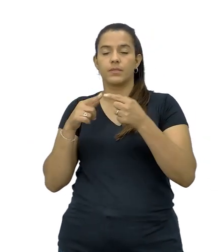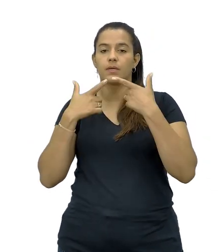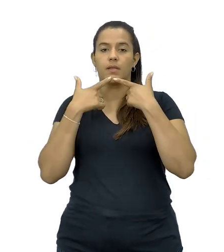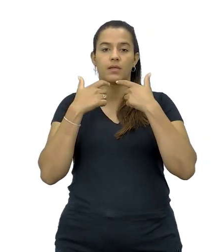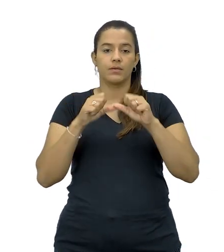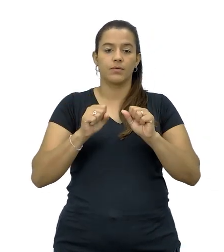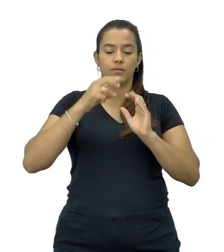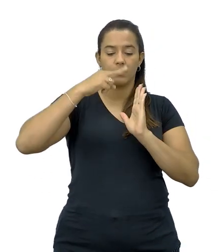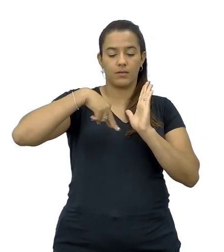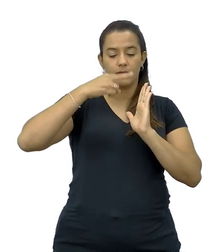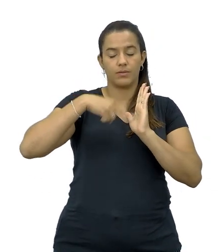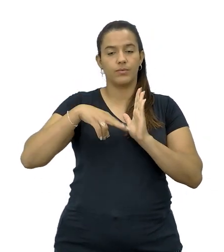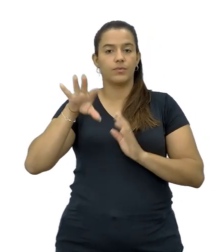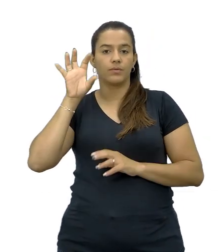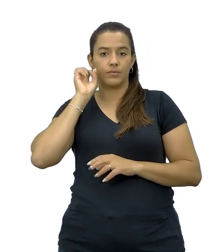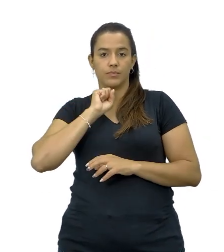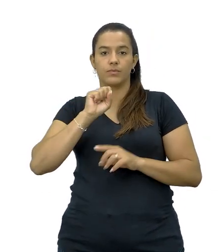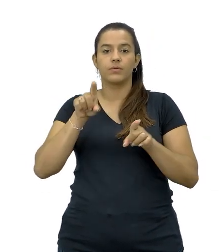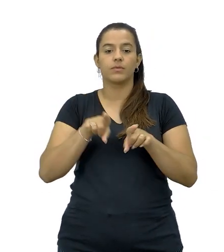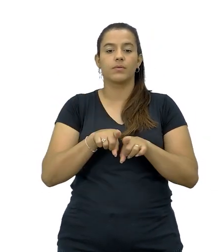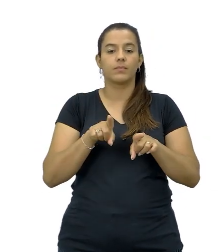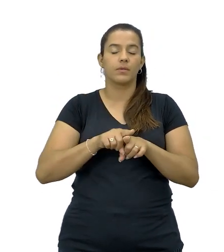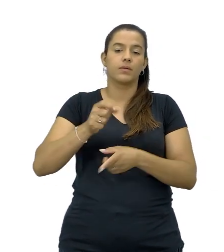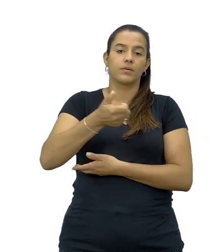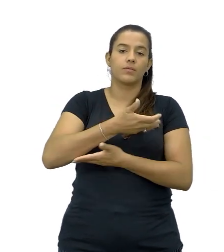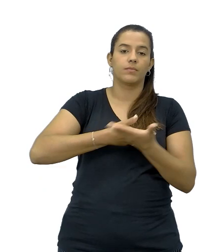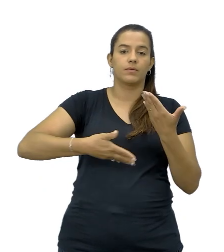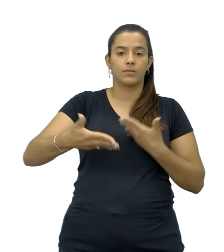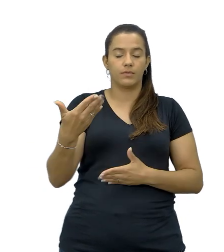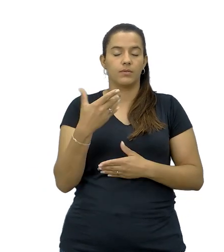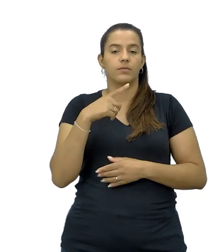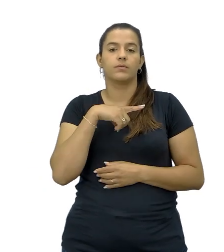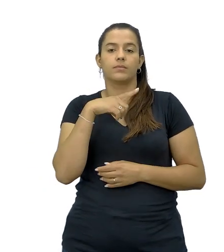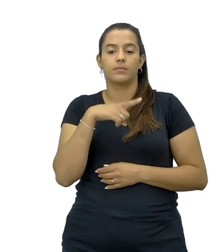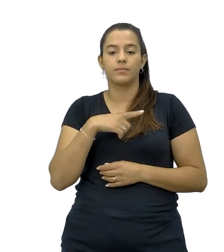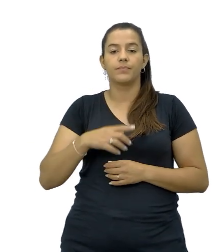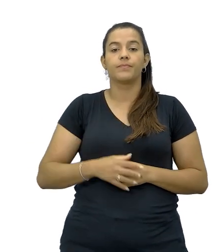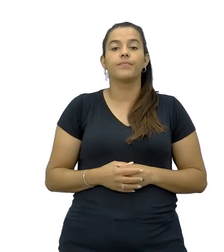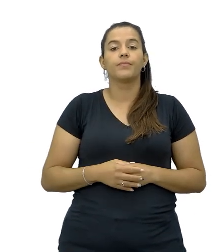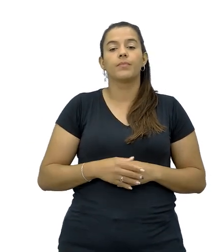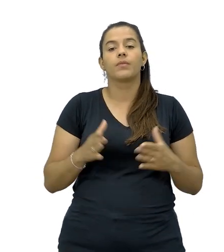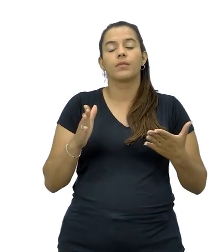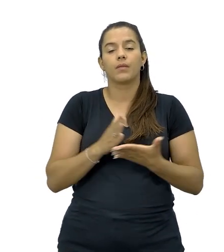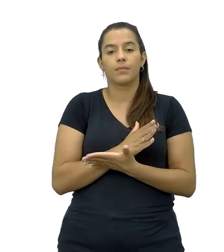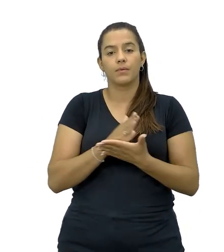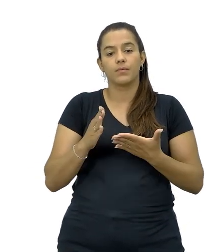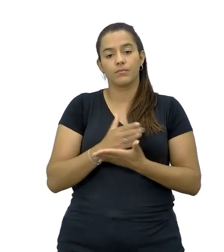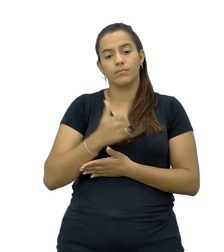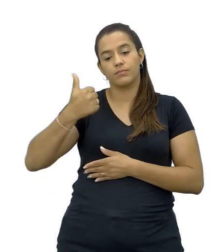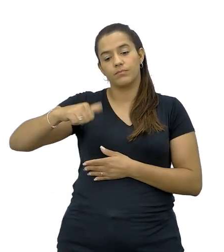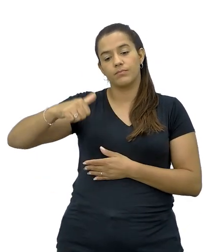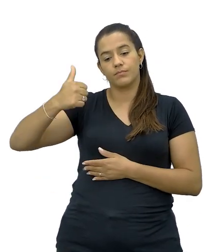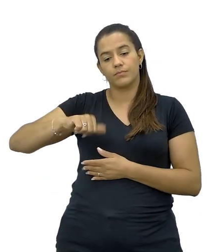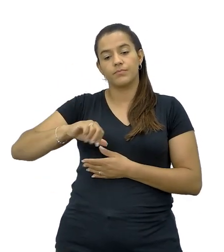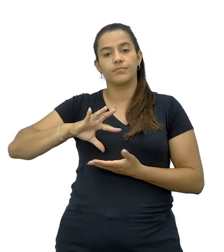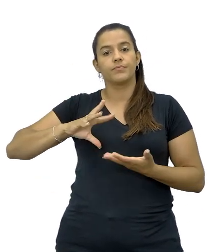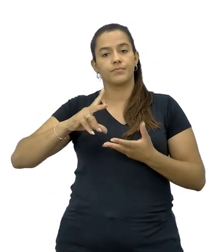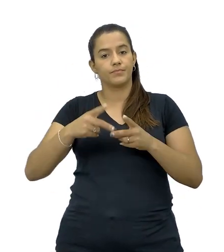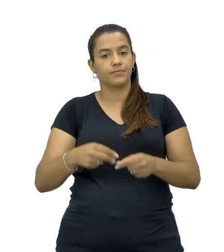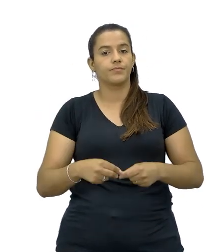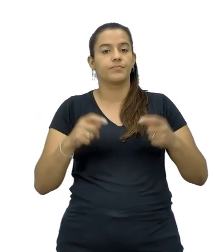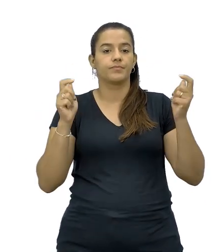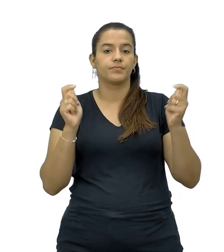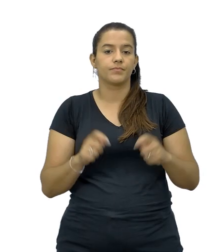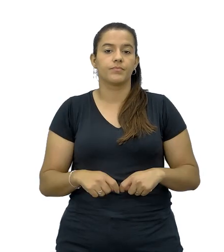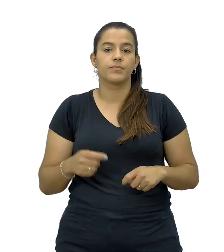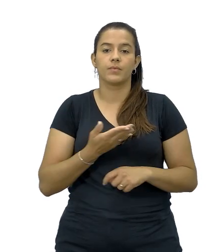à leitura e escuta, compartilhada e autônoma, trata aí das questões da análise linguística também semiótica, que eu poderia tratar,